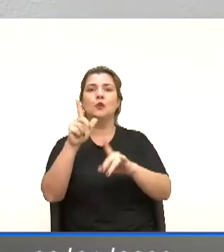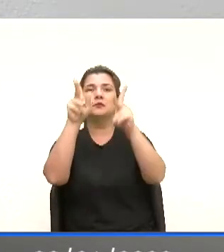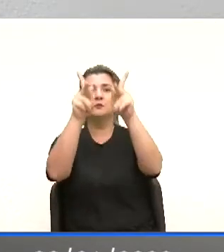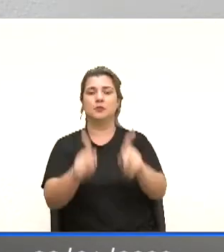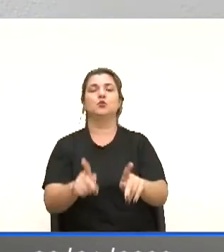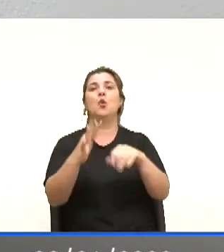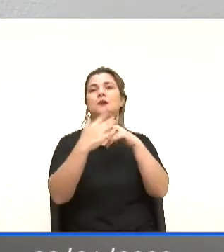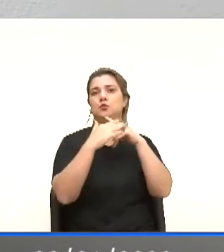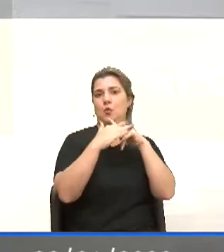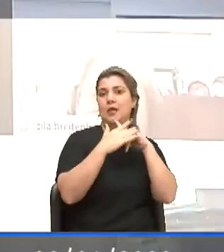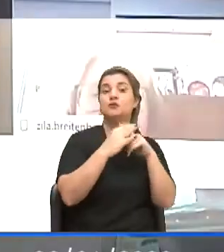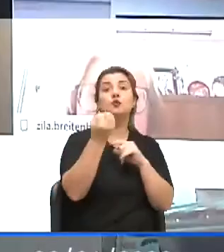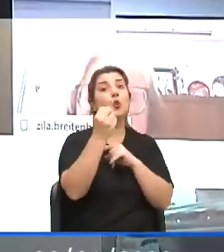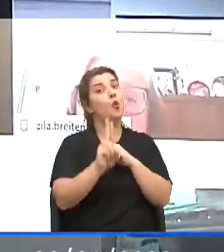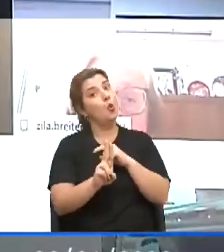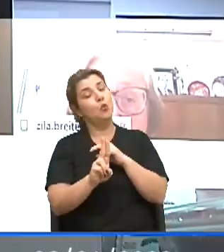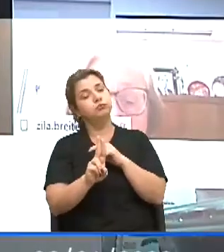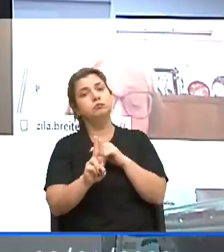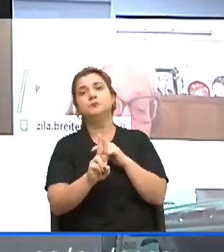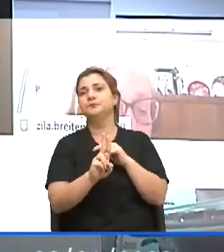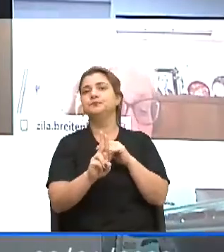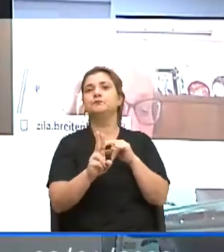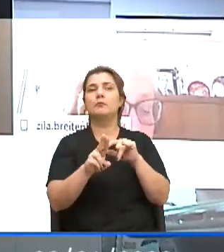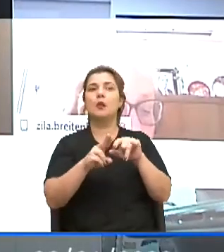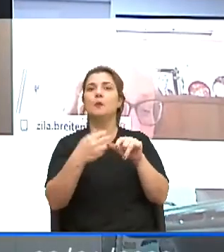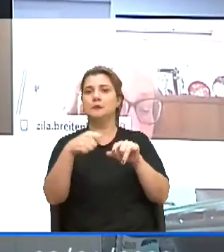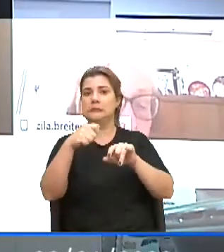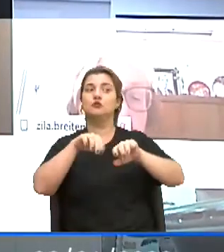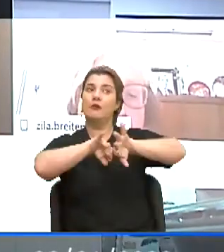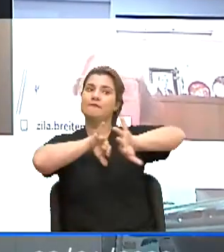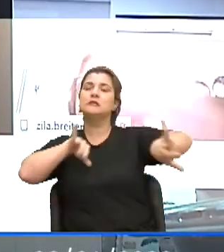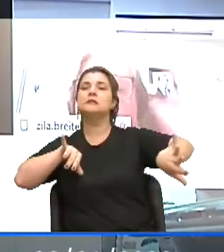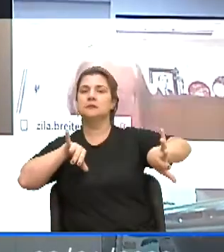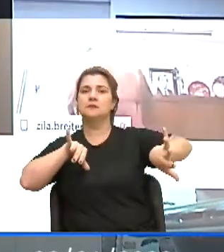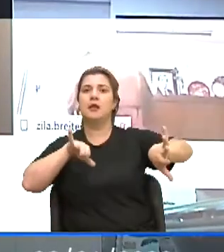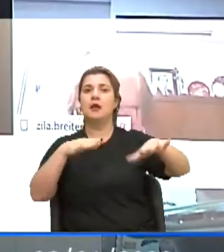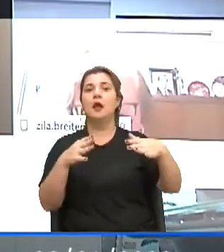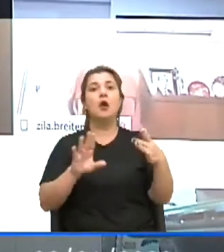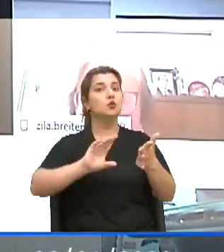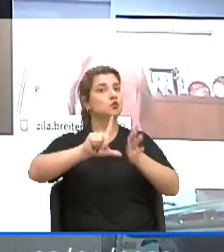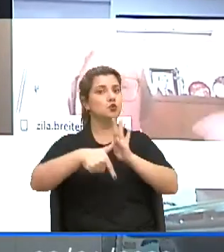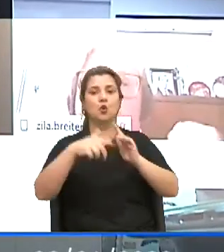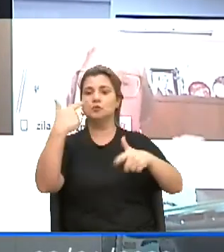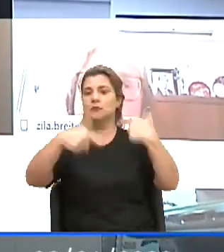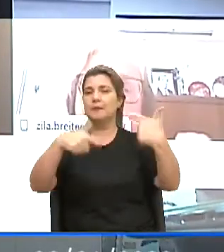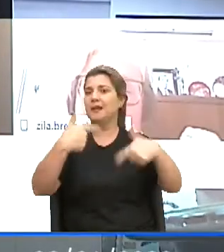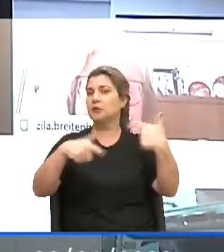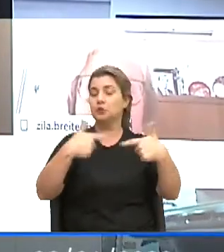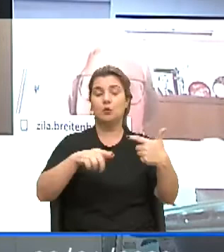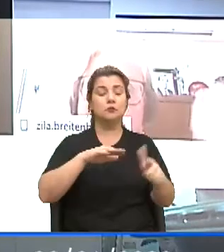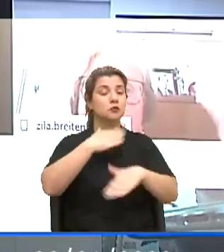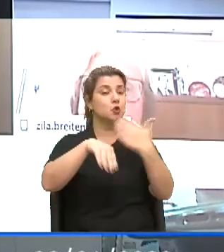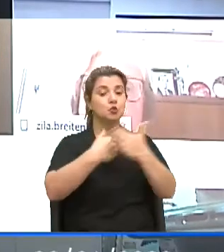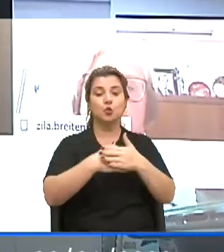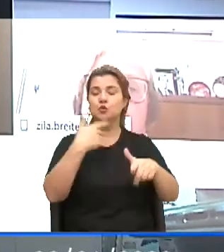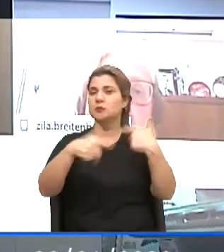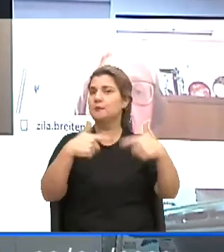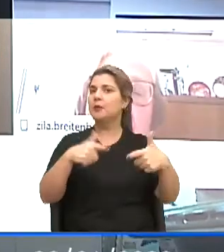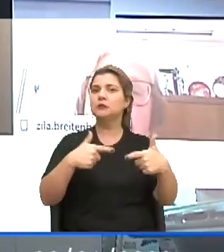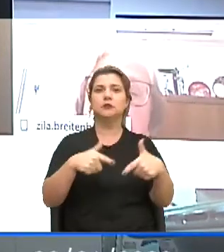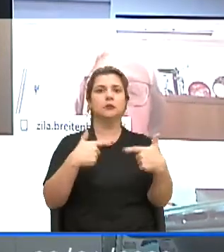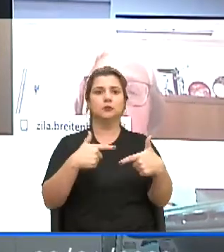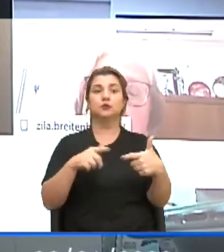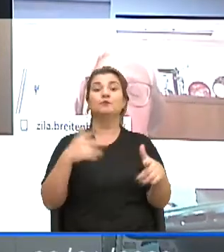trabalhando. E uma coisa que a gente tem que ressaltar muito, e quando a gente tem falado nos órgãos de imprensa, a gente tem ressaltado bastante, é que o